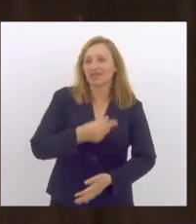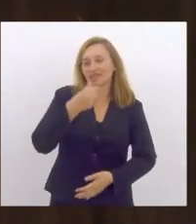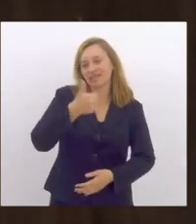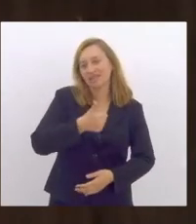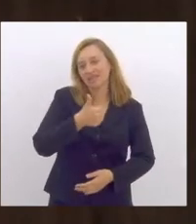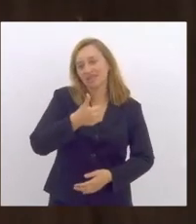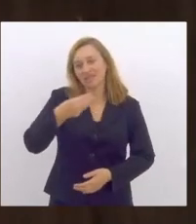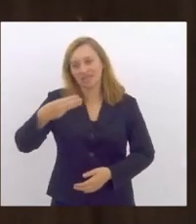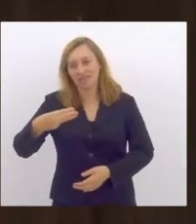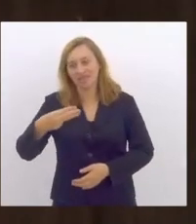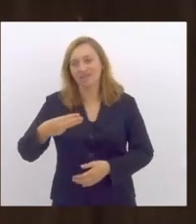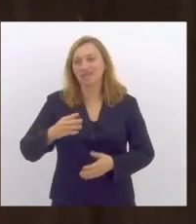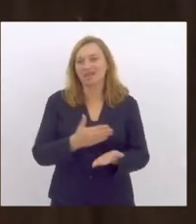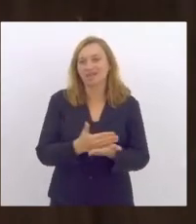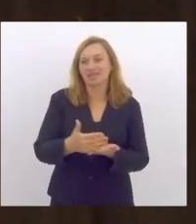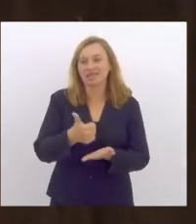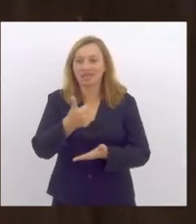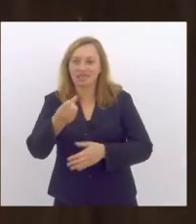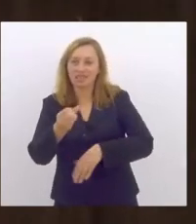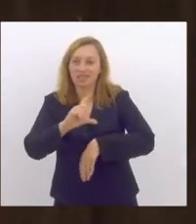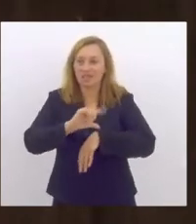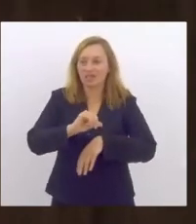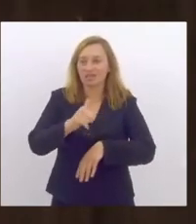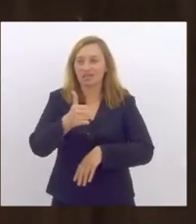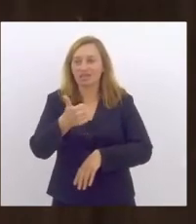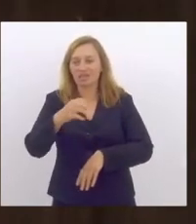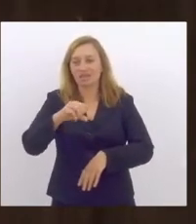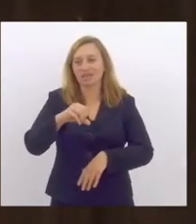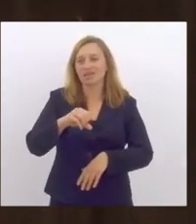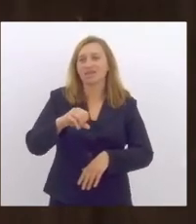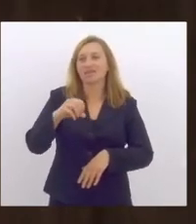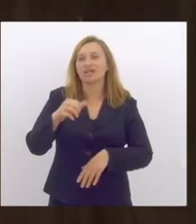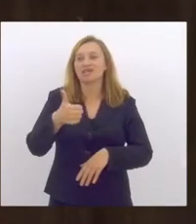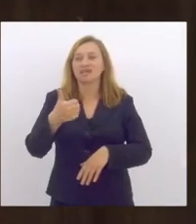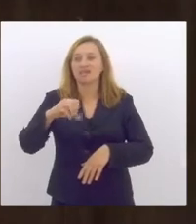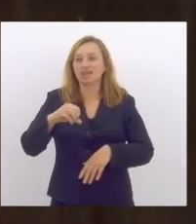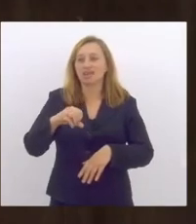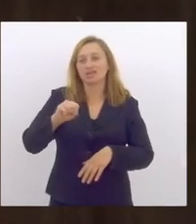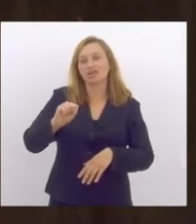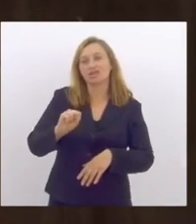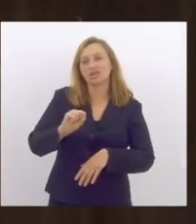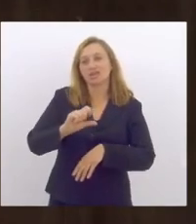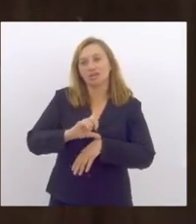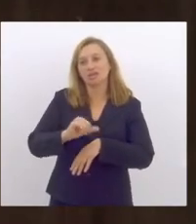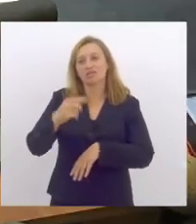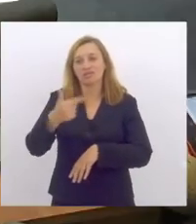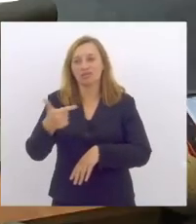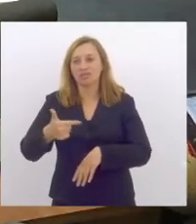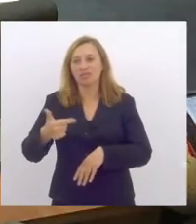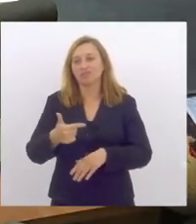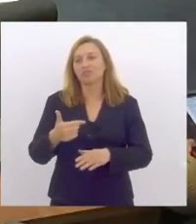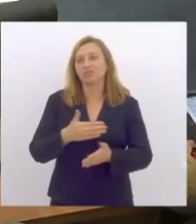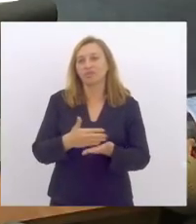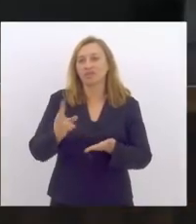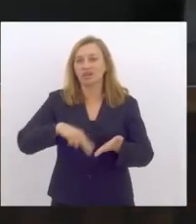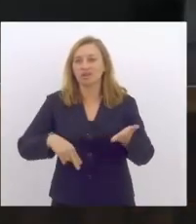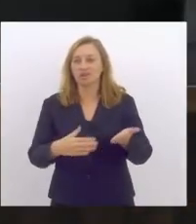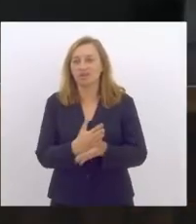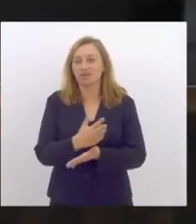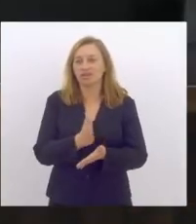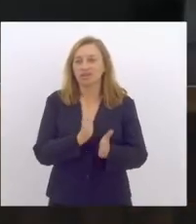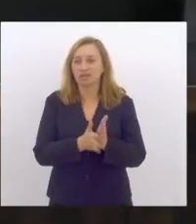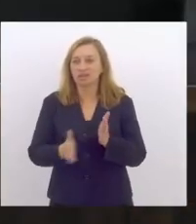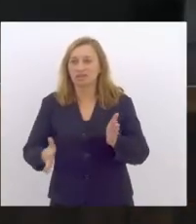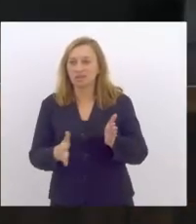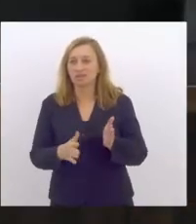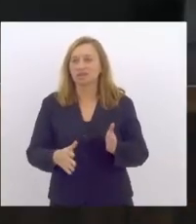extraordinária, que, iniciada às 16 horas e 11 minutos, encerrou-se às 16 horas e 22 minutos. Lida e aprovada a ata, passa-se a ordem